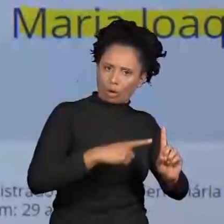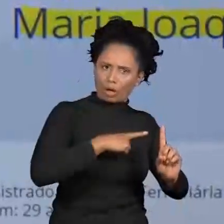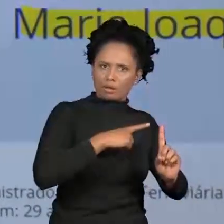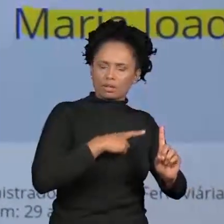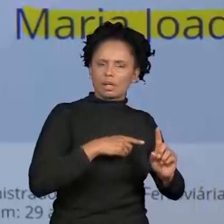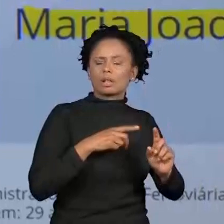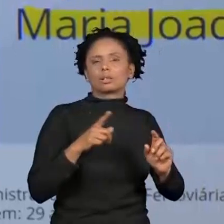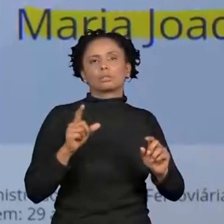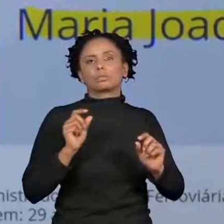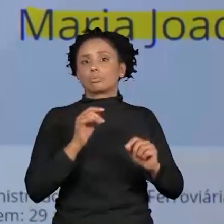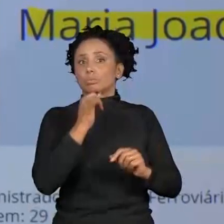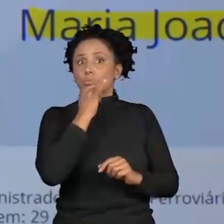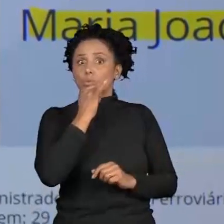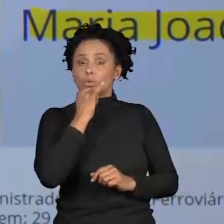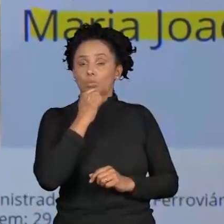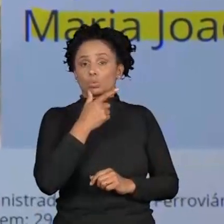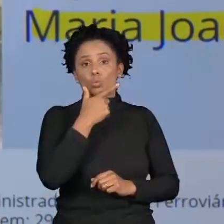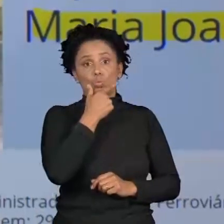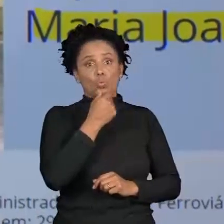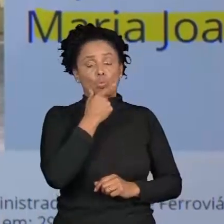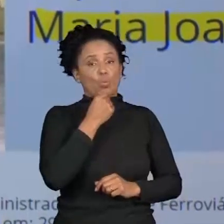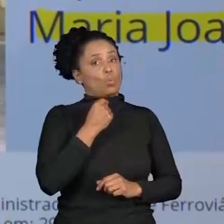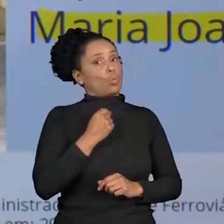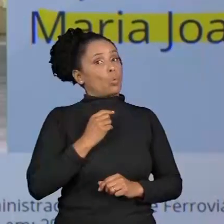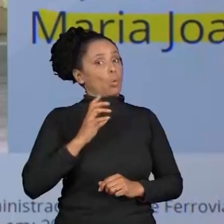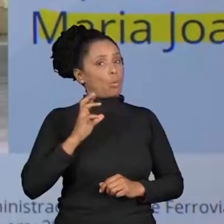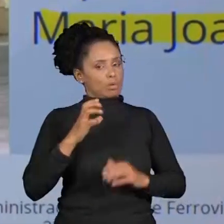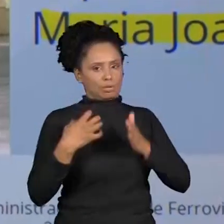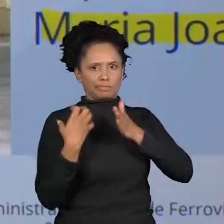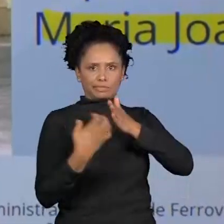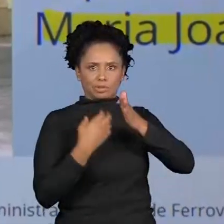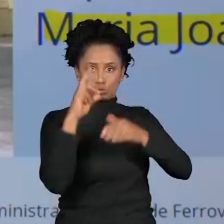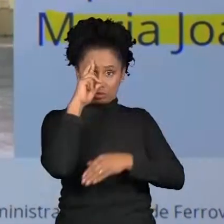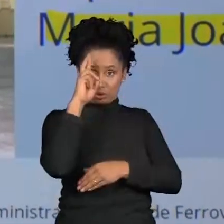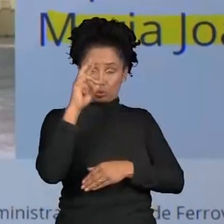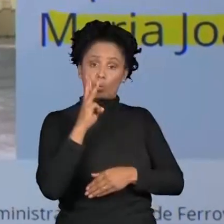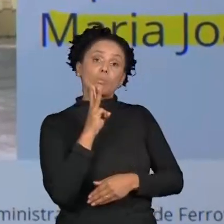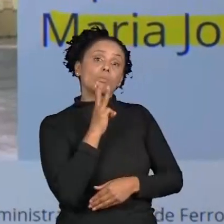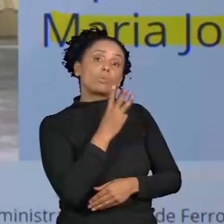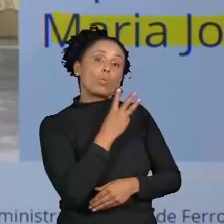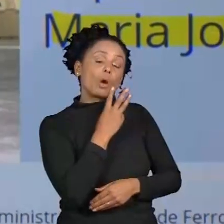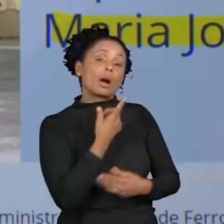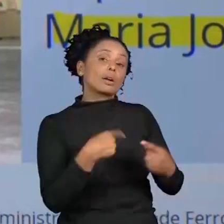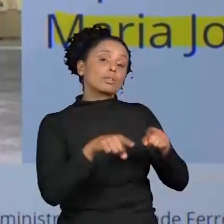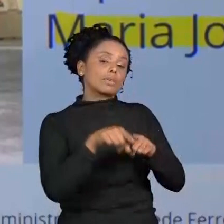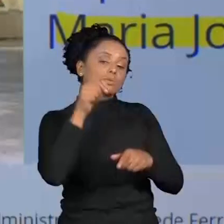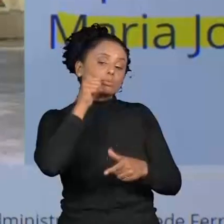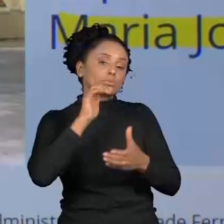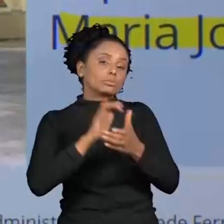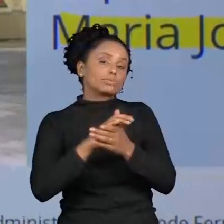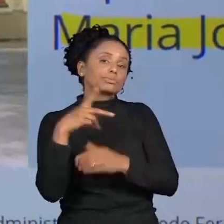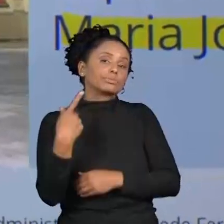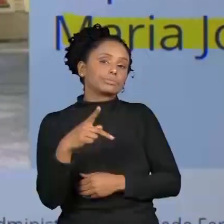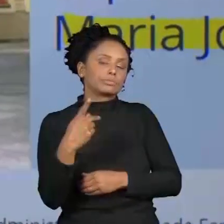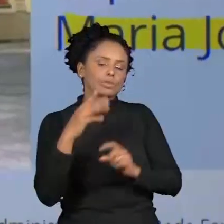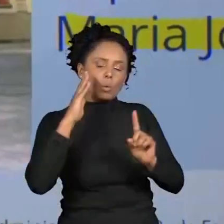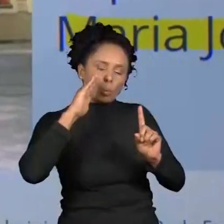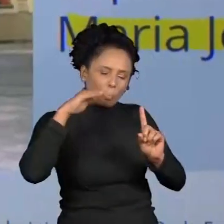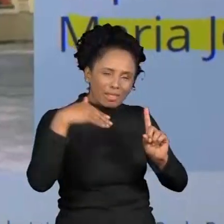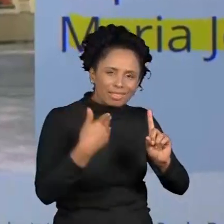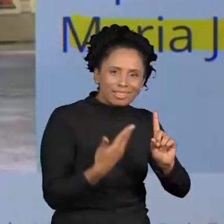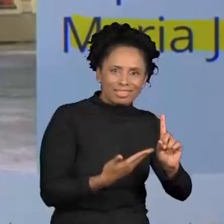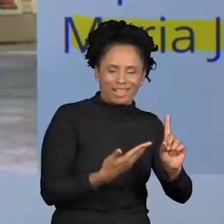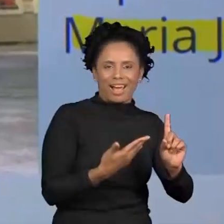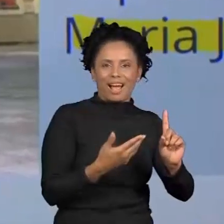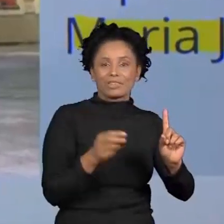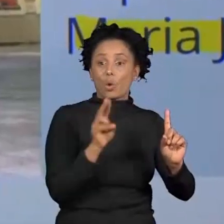títulos para esse empresário, para o Barão de Mauá, e tem aí a sua esposa também homenageada com a primeira